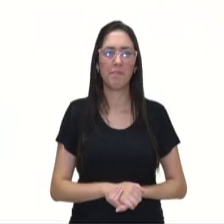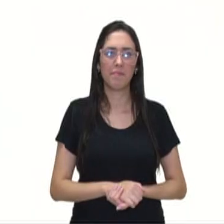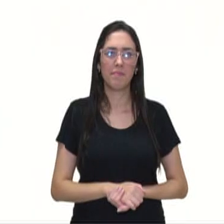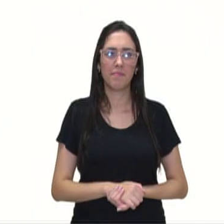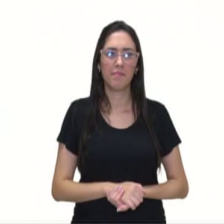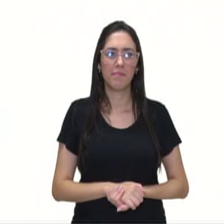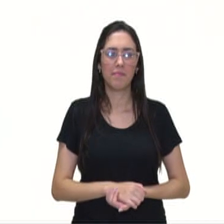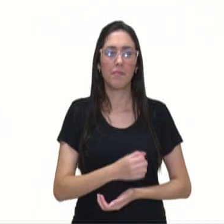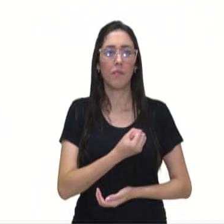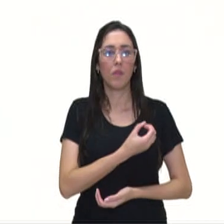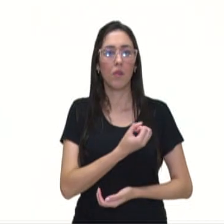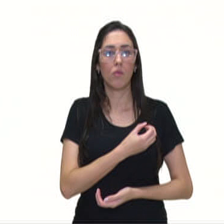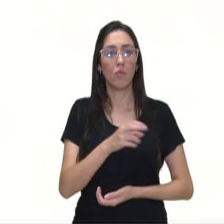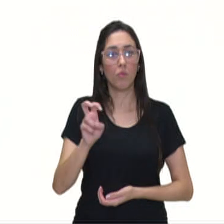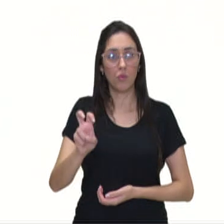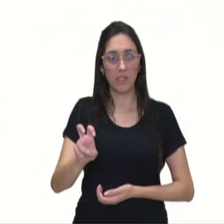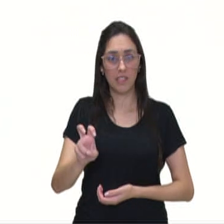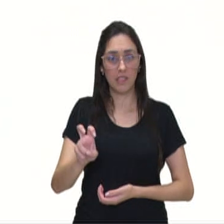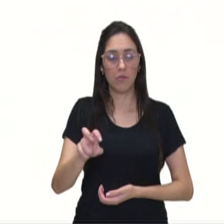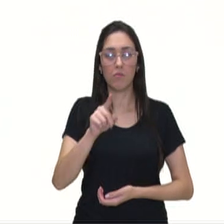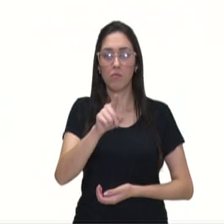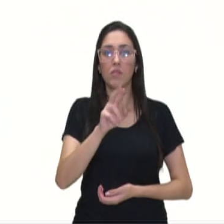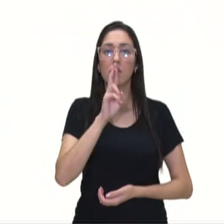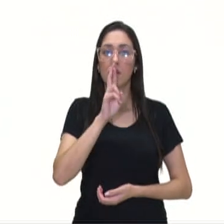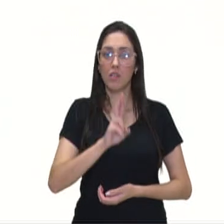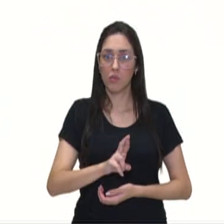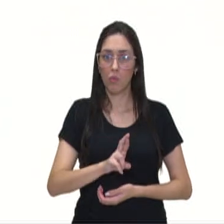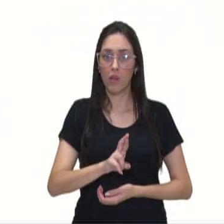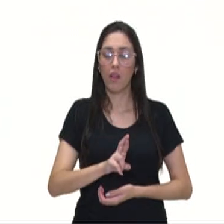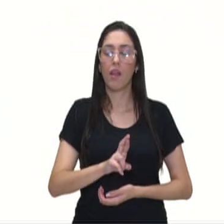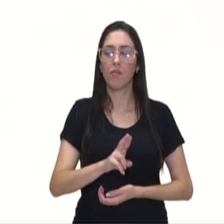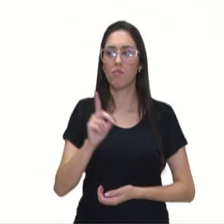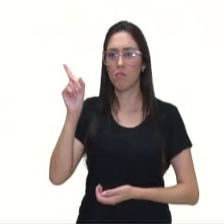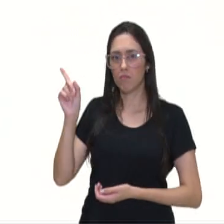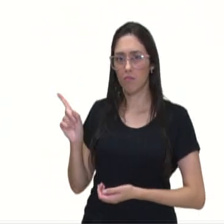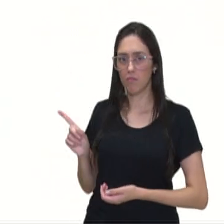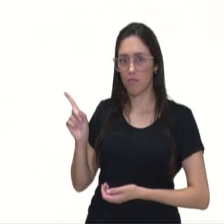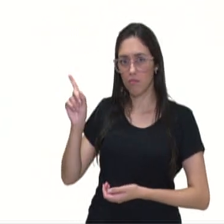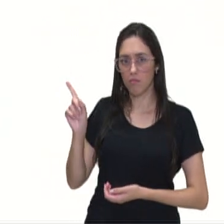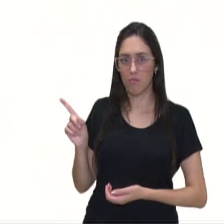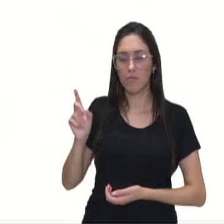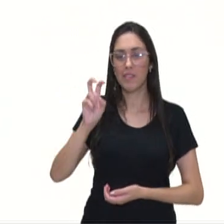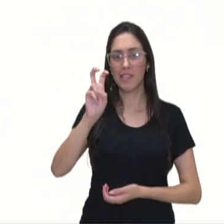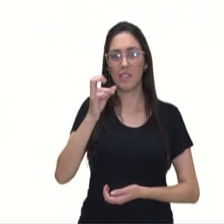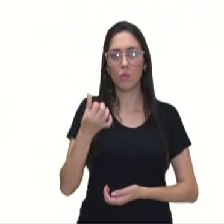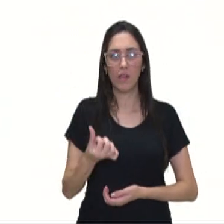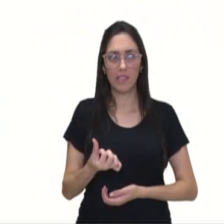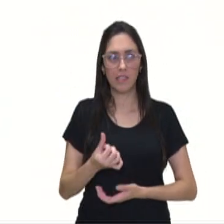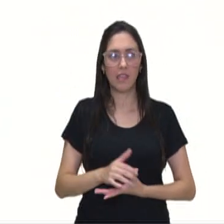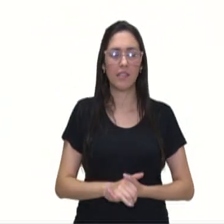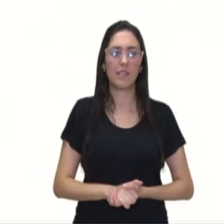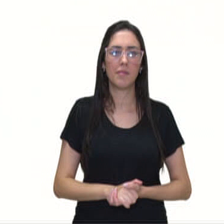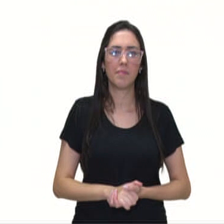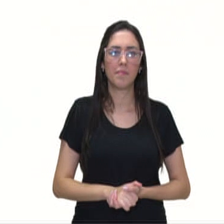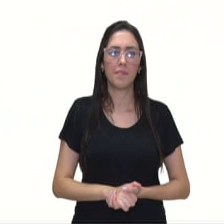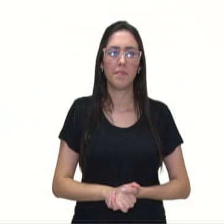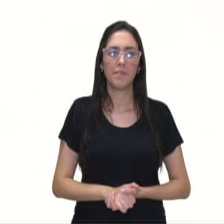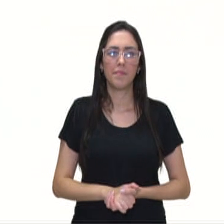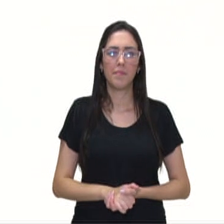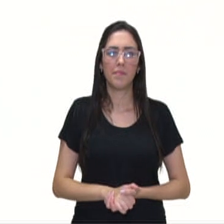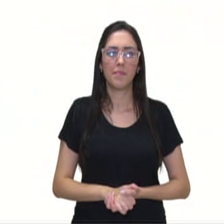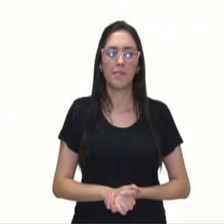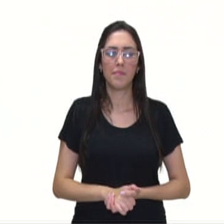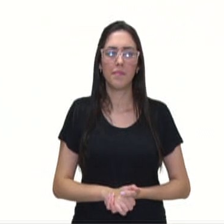Number 5. Agora vocês vão responder essas duas perguntinhas também sobre o texto. The expansion of British Empire